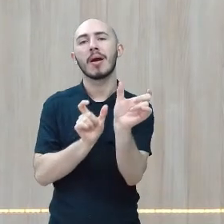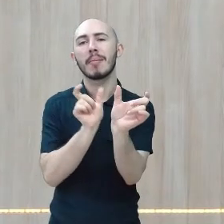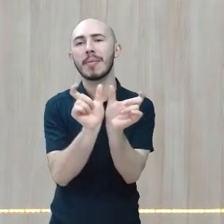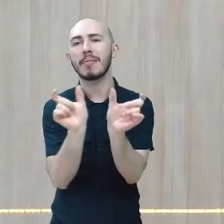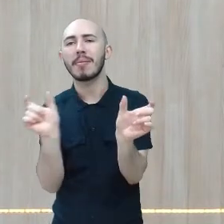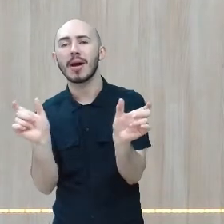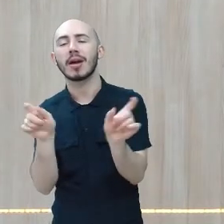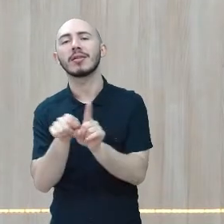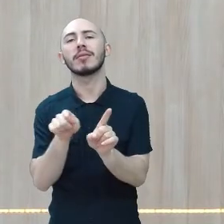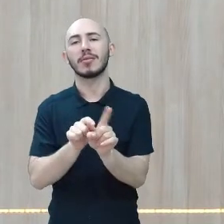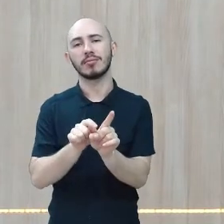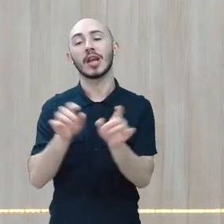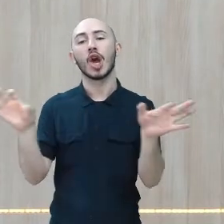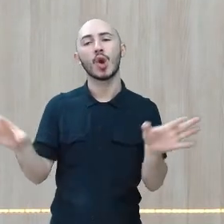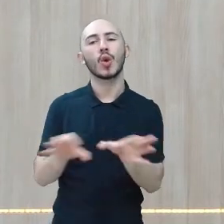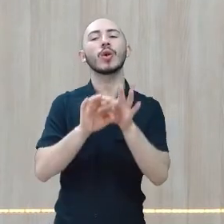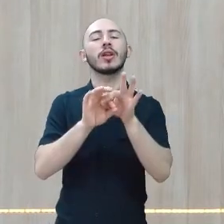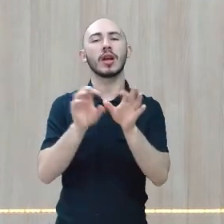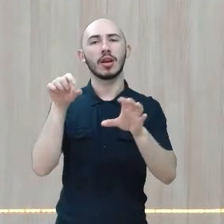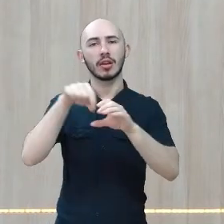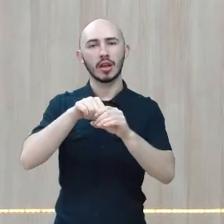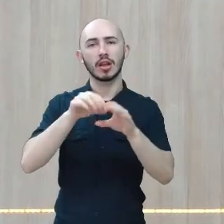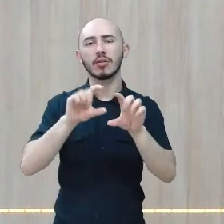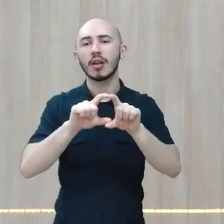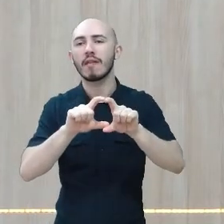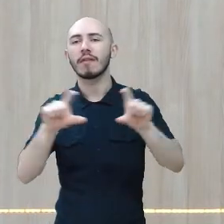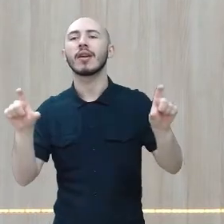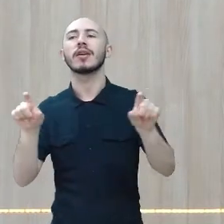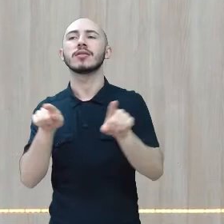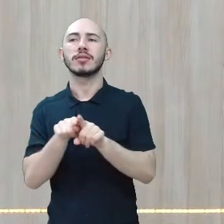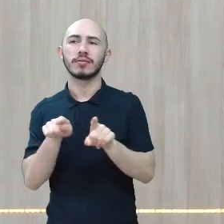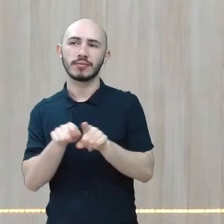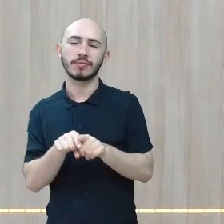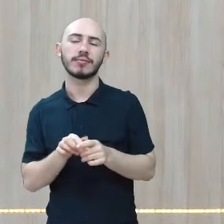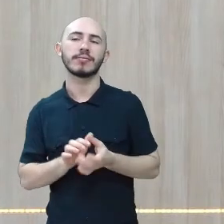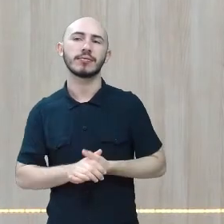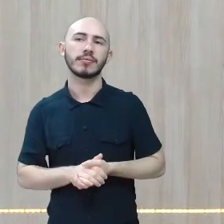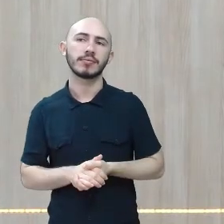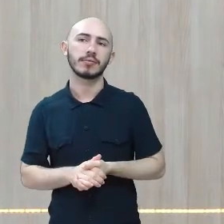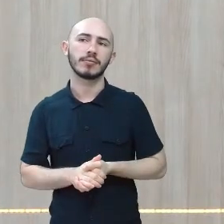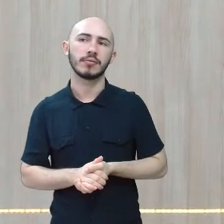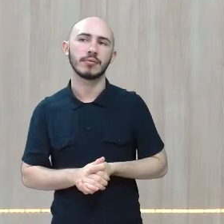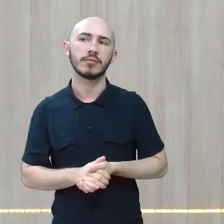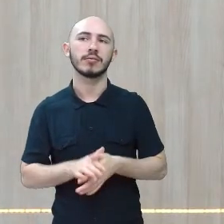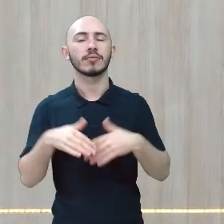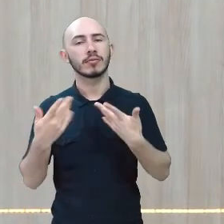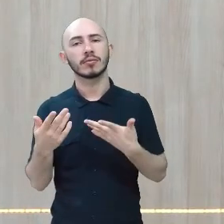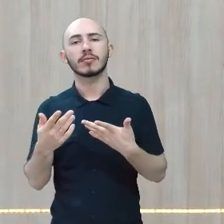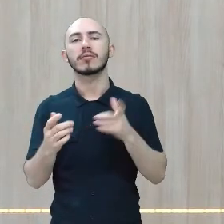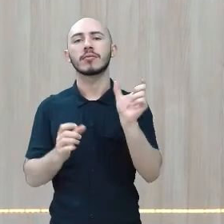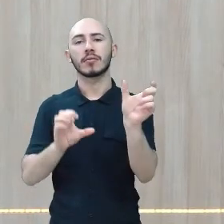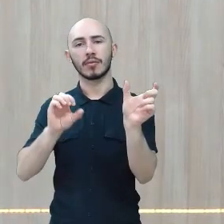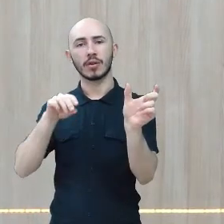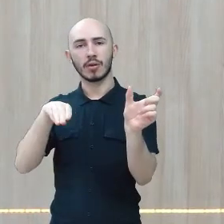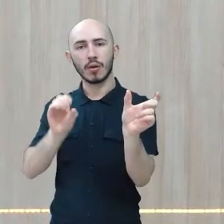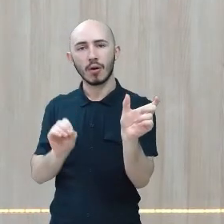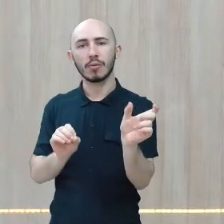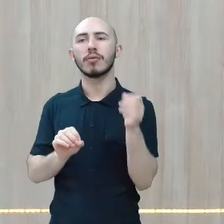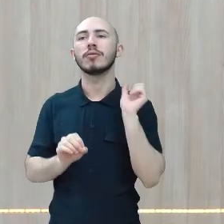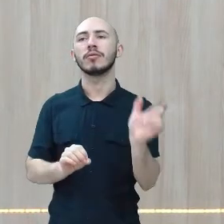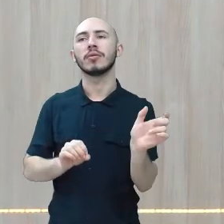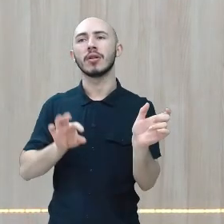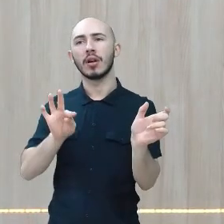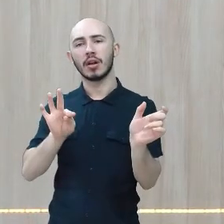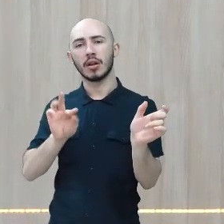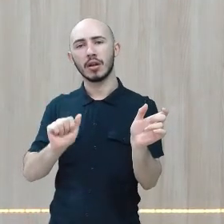palavras que são conectivos dentro das orações, das frases. Então, quando usamos como, tal